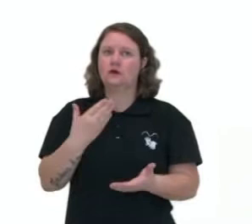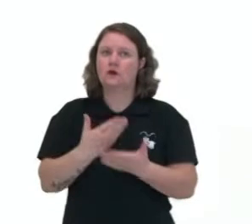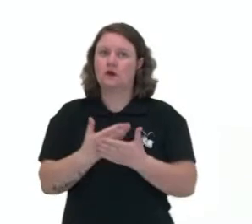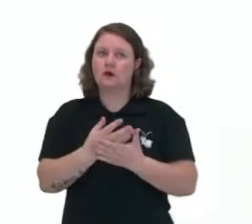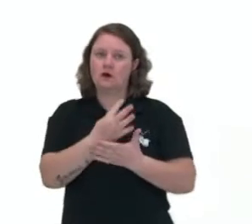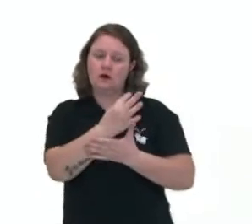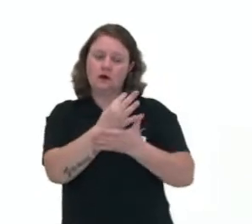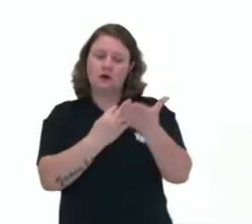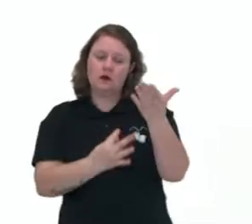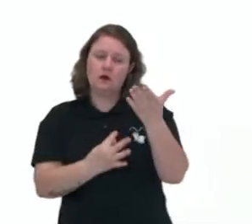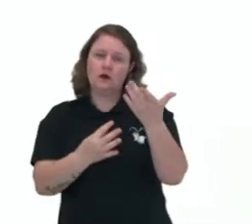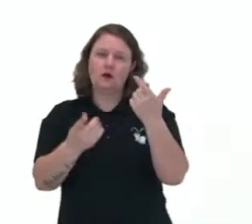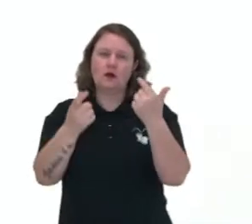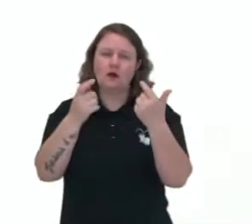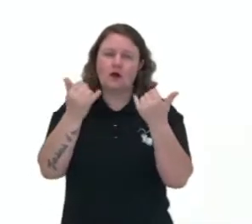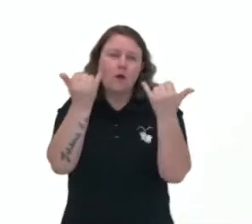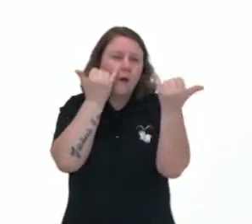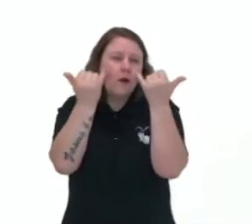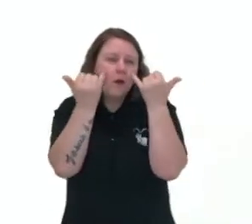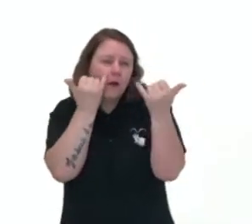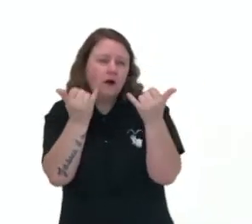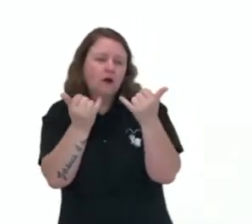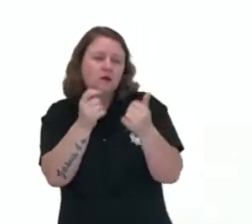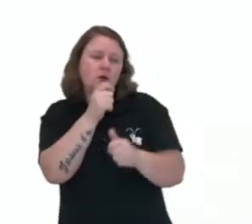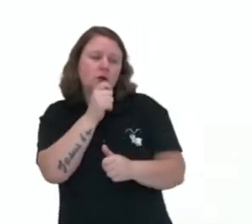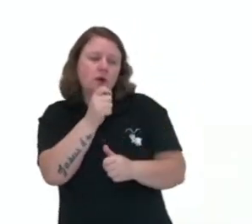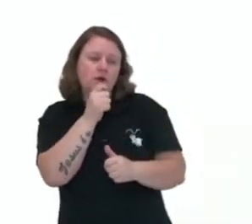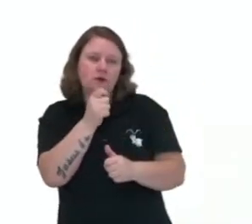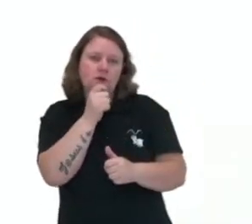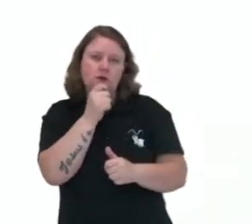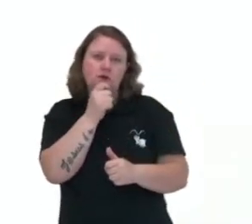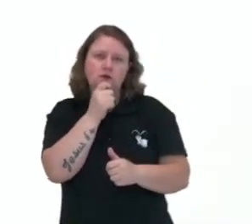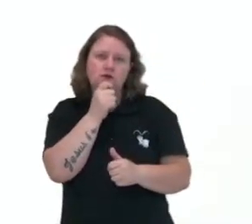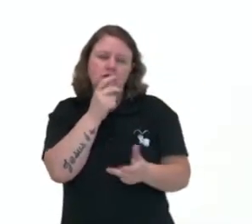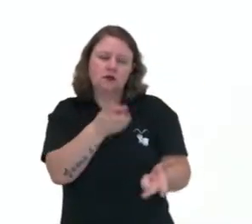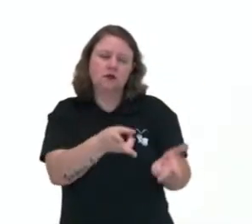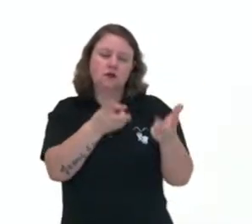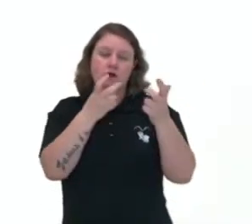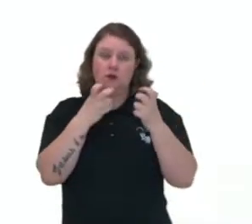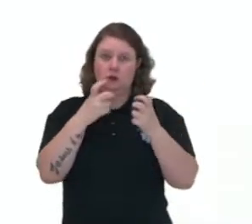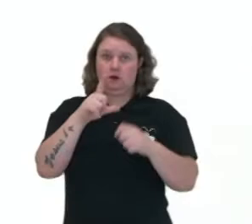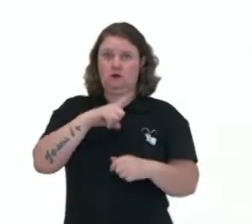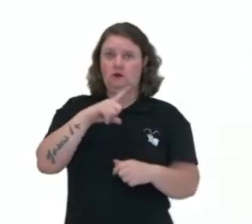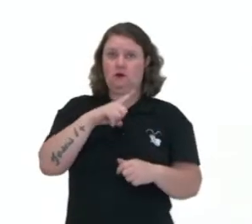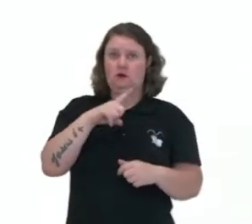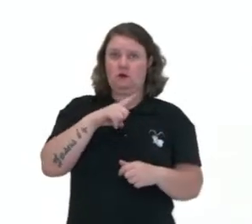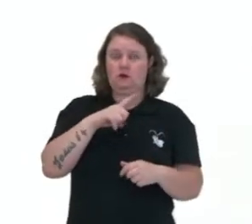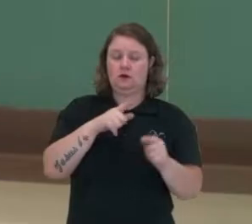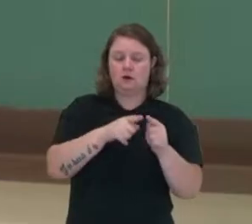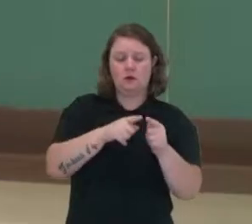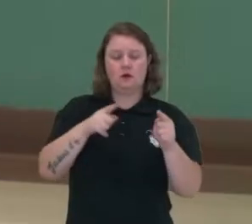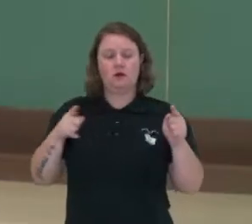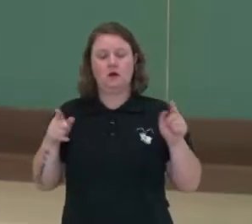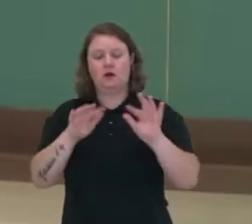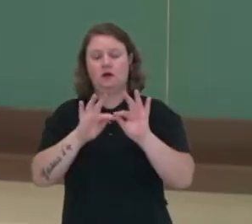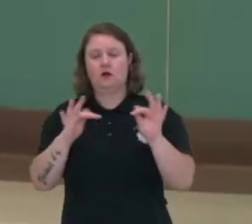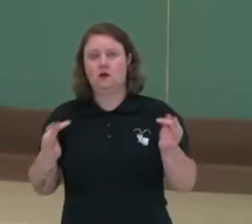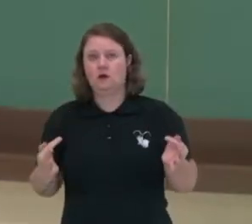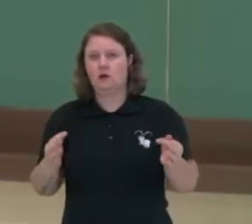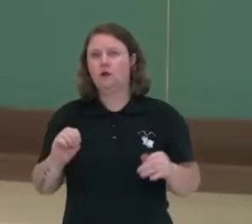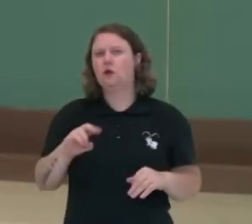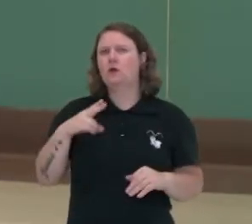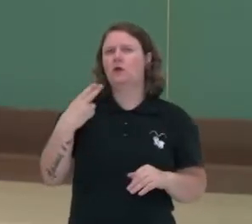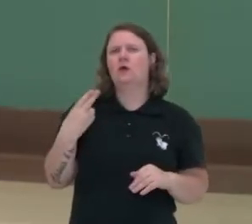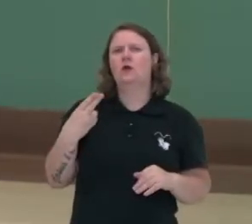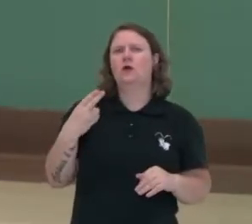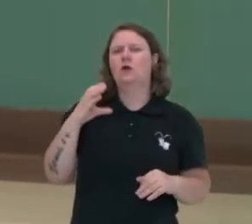extraídos de uma reportagem para compreender se os enunciados são constituídos de períodos simples ou de